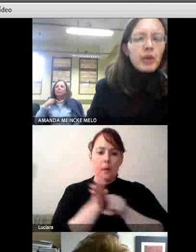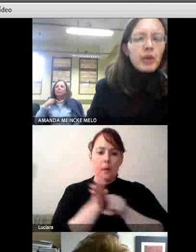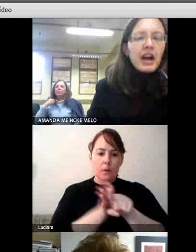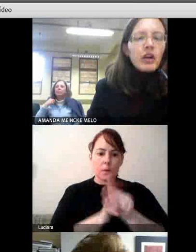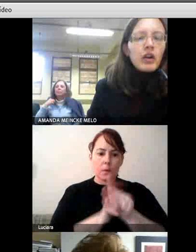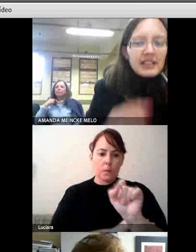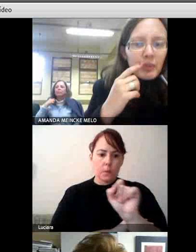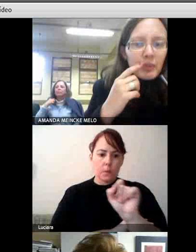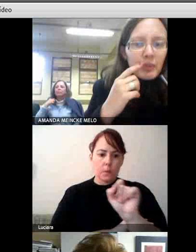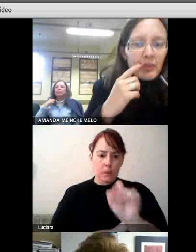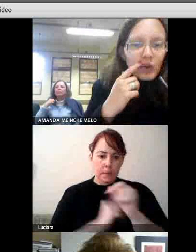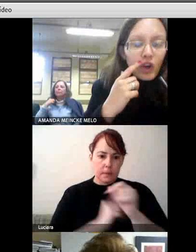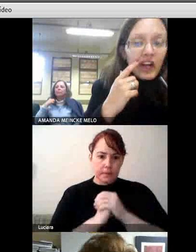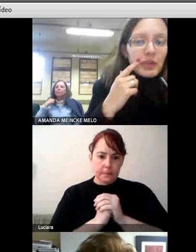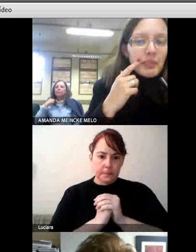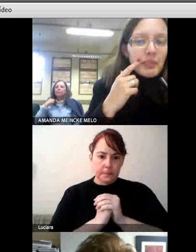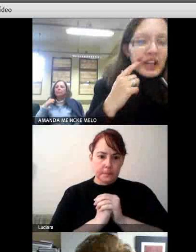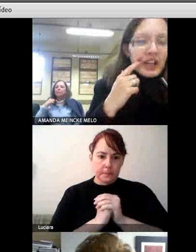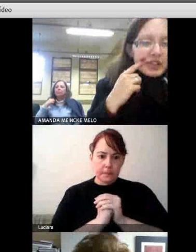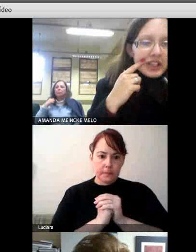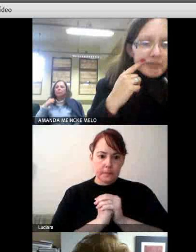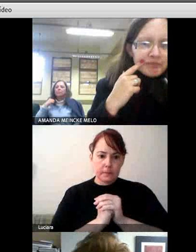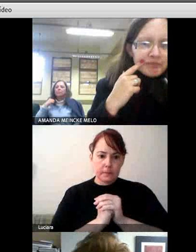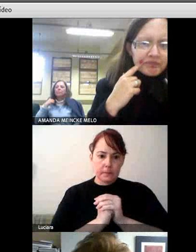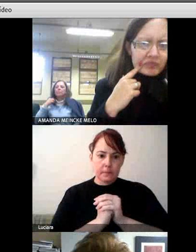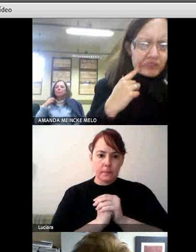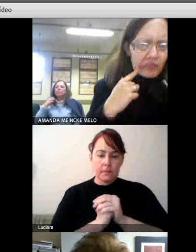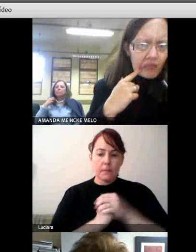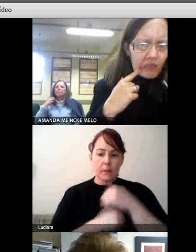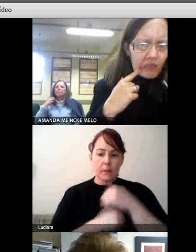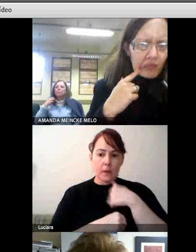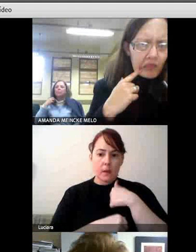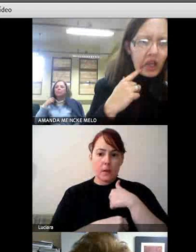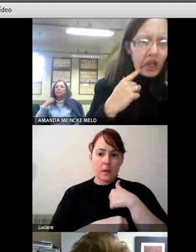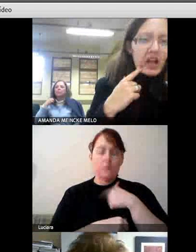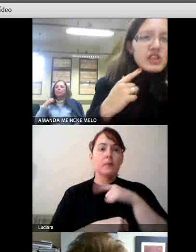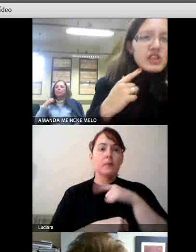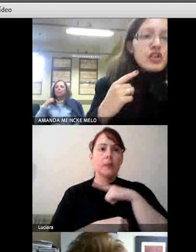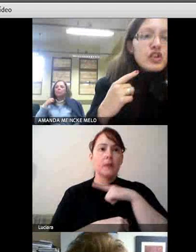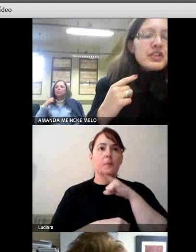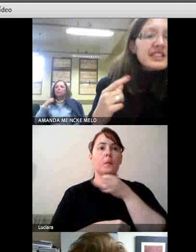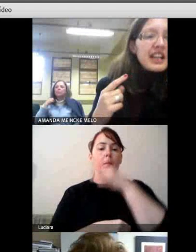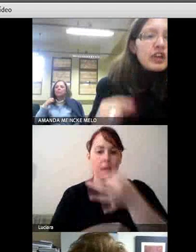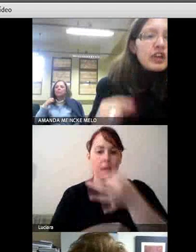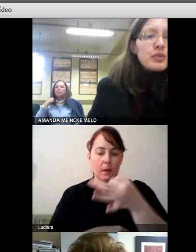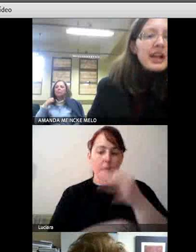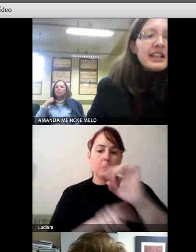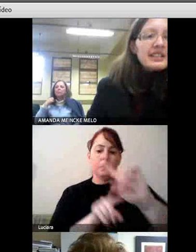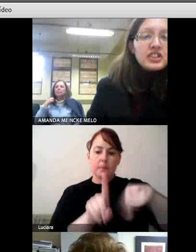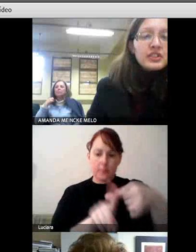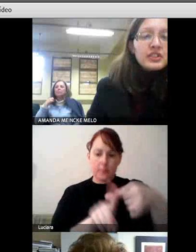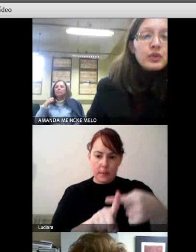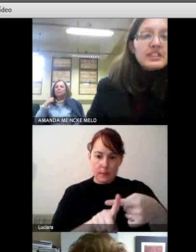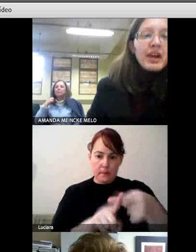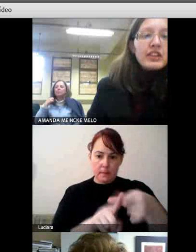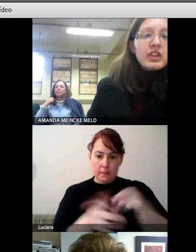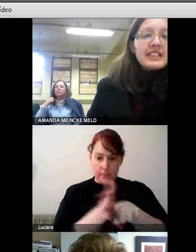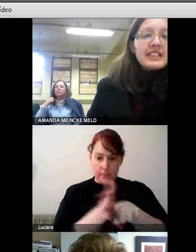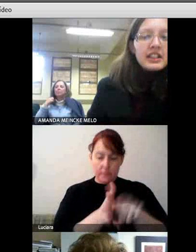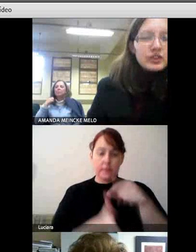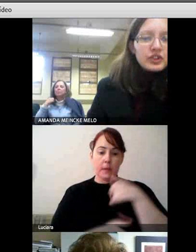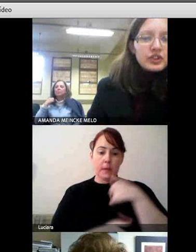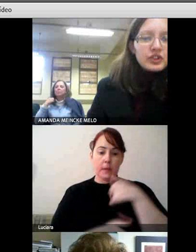Tem uma colocação e pergunta. Concordo, Gênero. Sou administrador de uma lista de discussão há